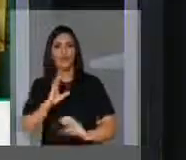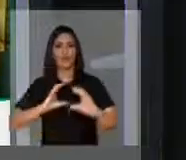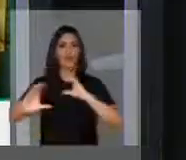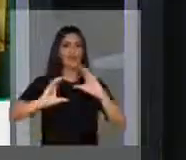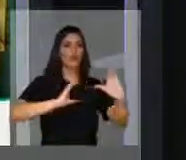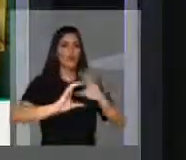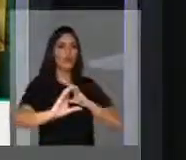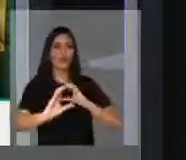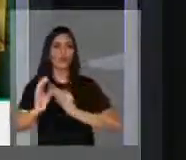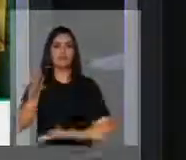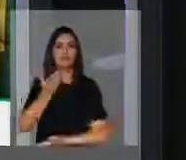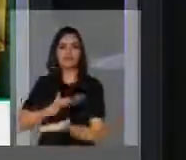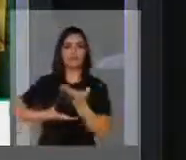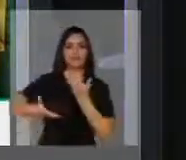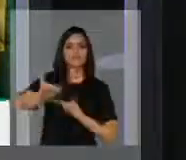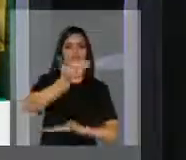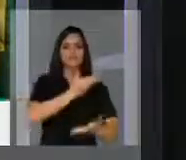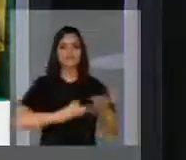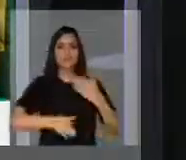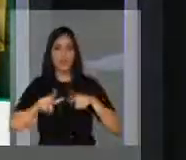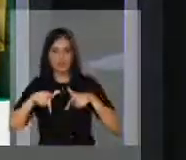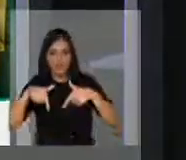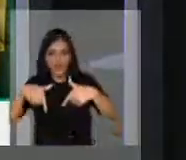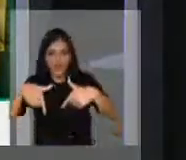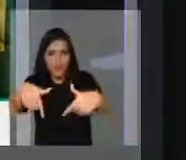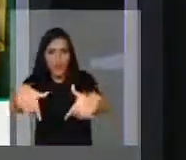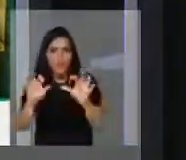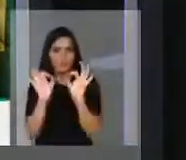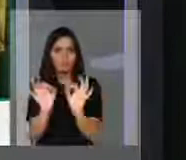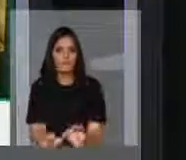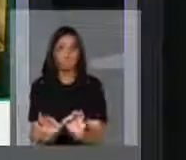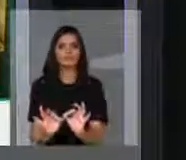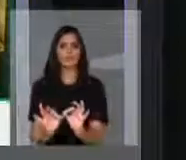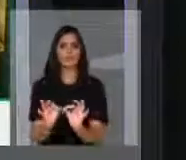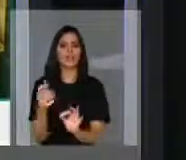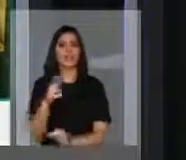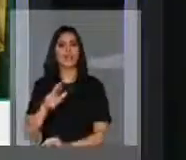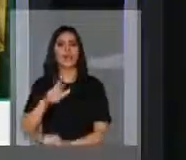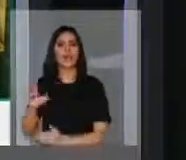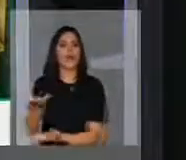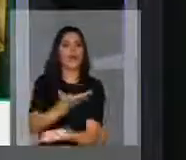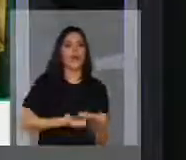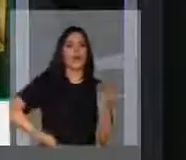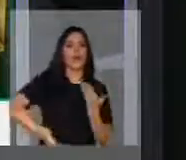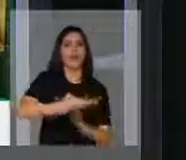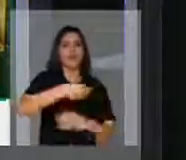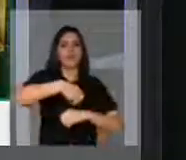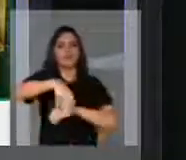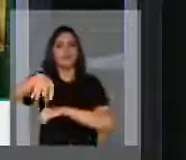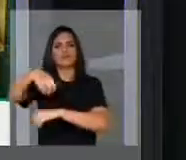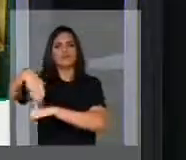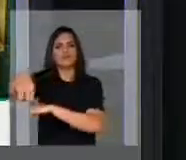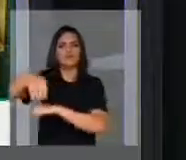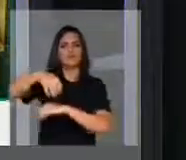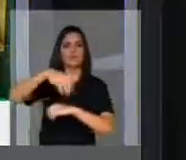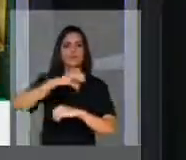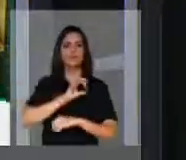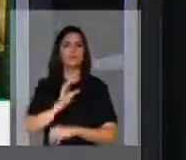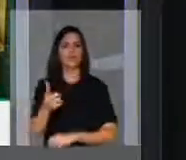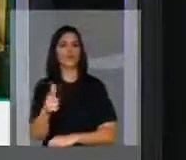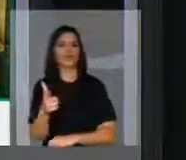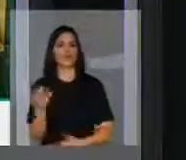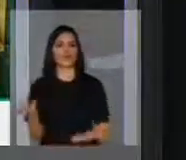informações tão necessárias para o funcionamento desses órgãos não são compartilhadas. Traduzo isso